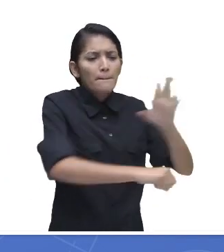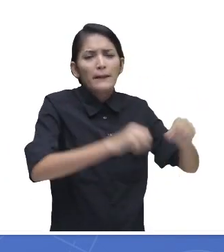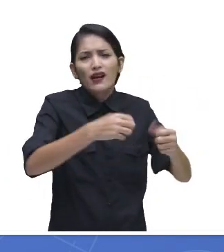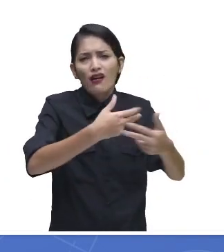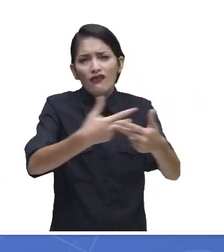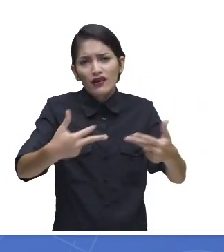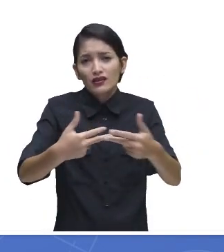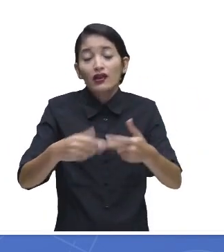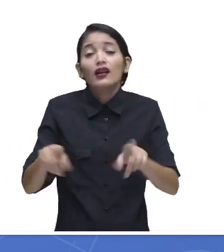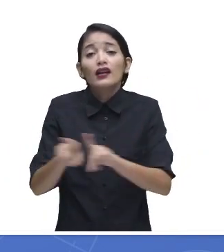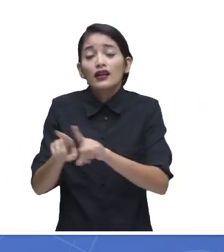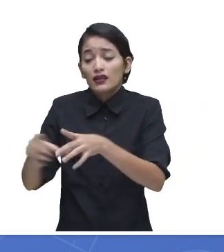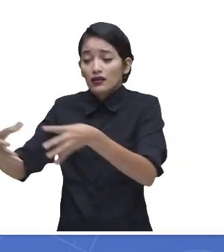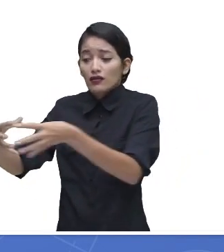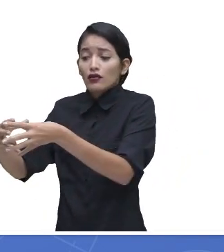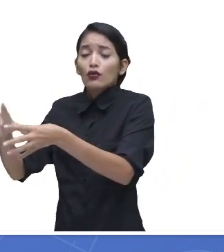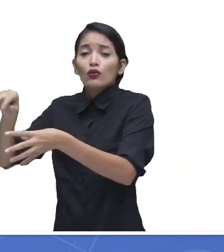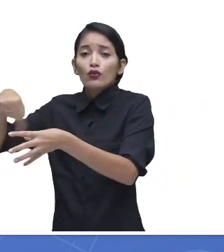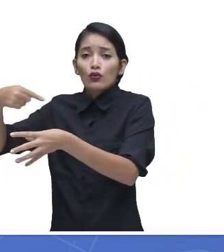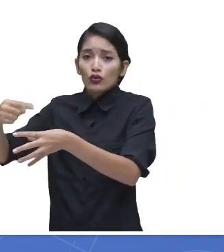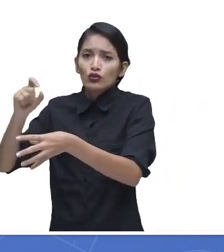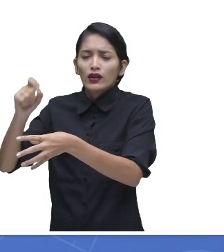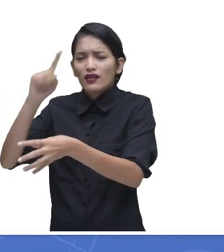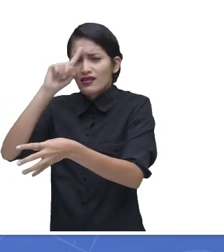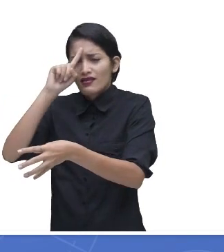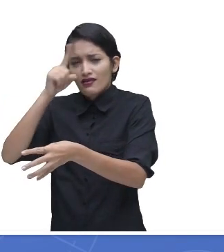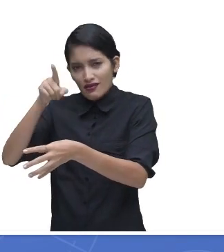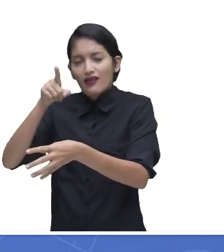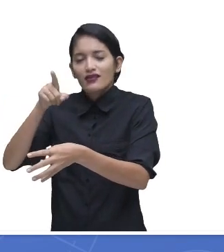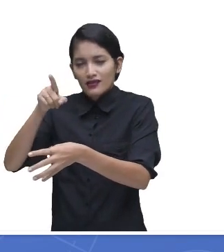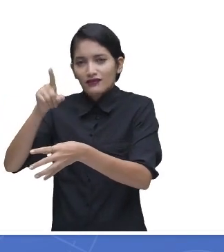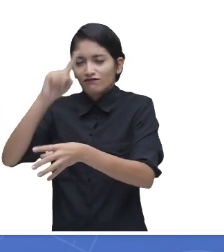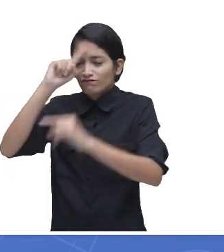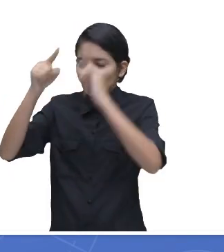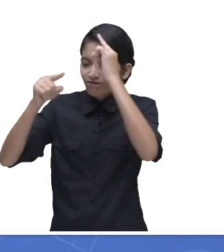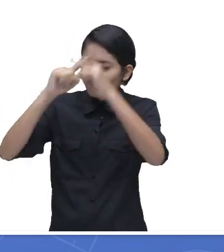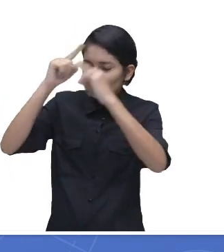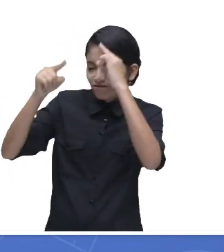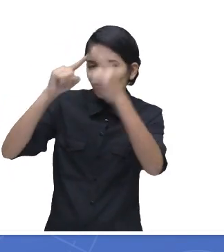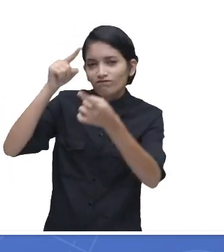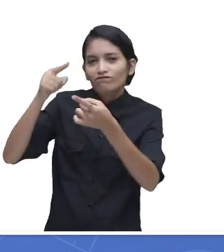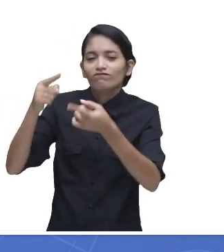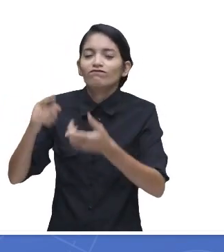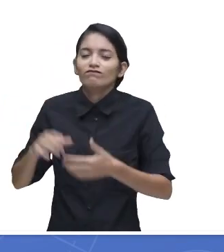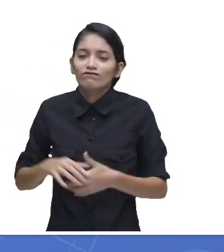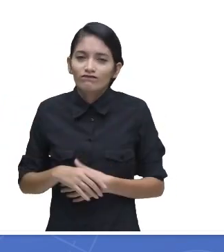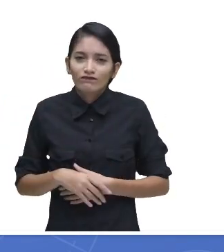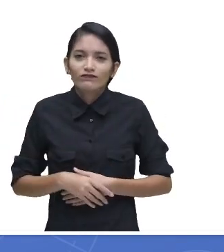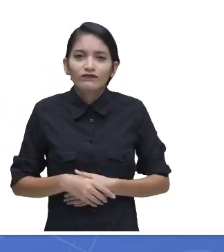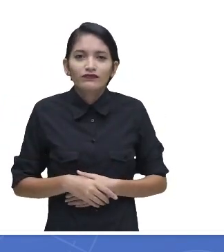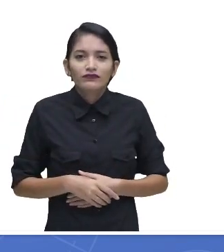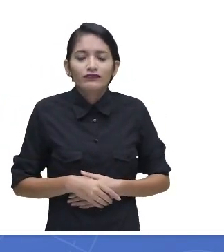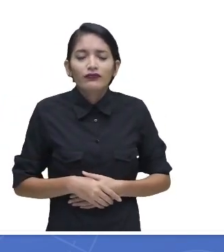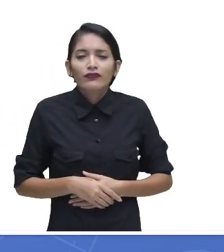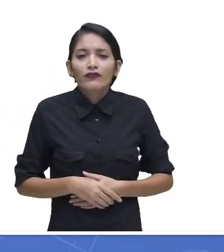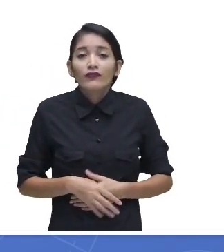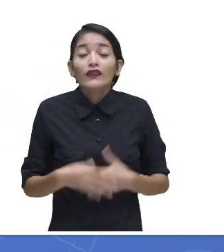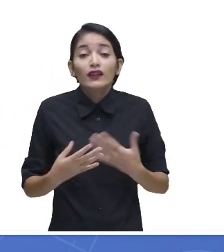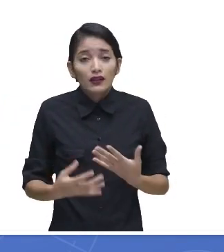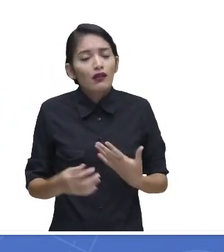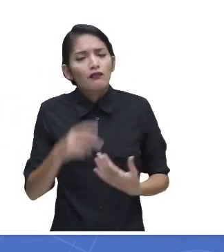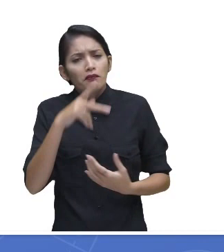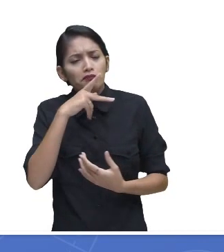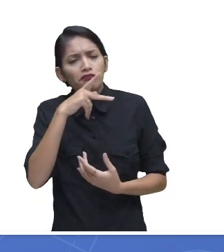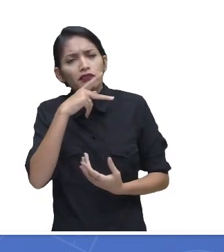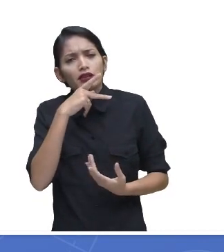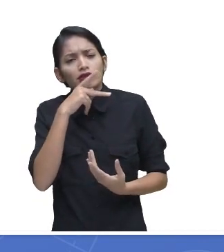E tem um mundo sensível, que é o mundo que está nas ideias, né? É um mundo mais sublime. E ele fez, para falar um pouco sobre